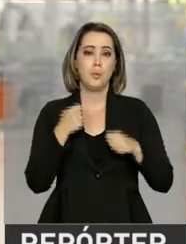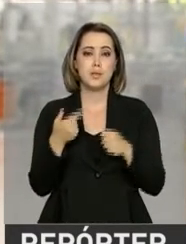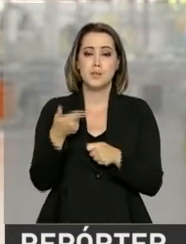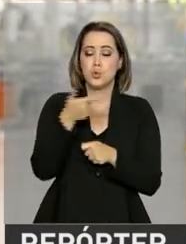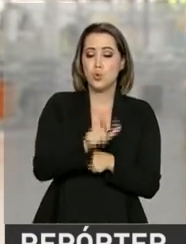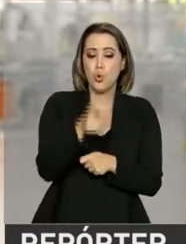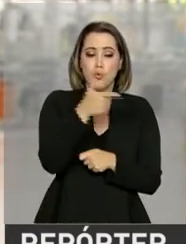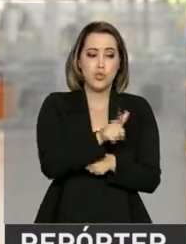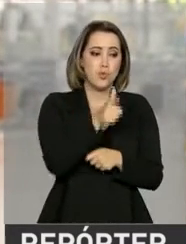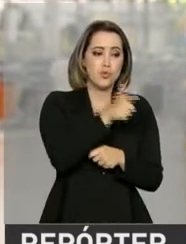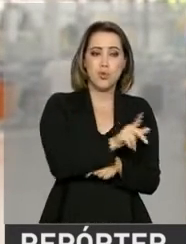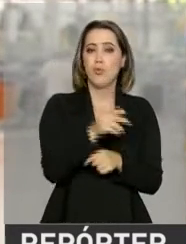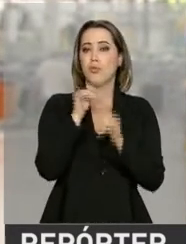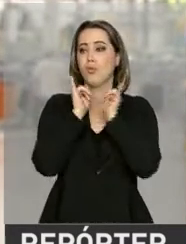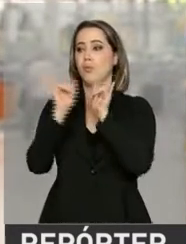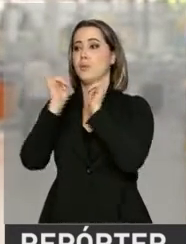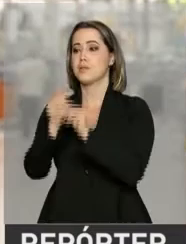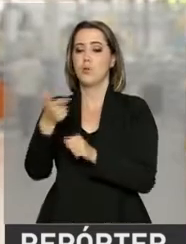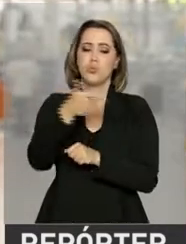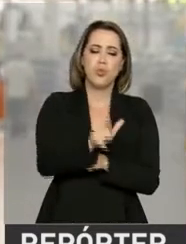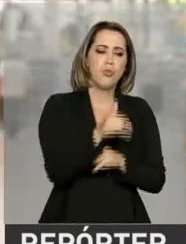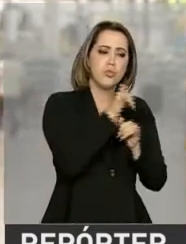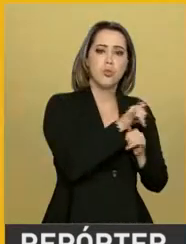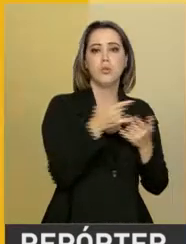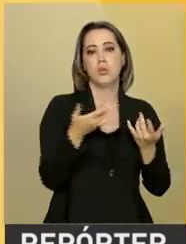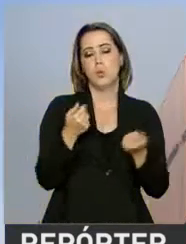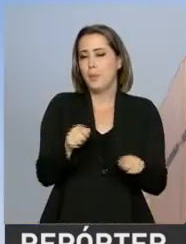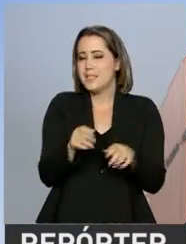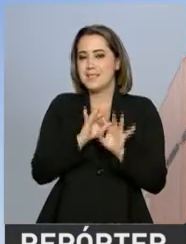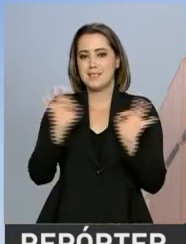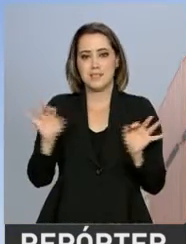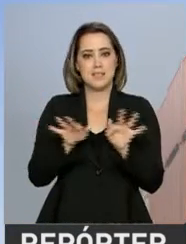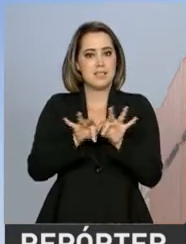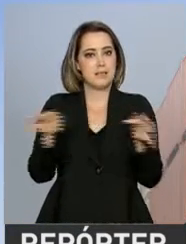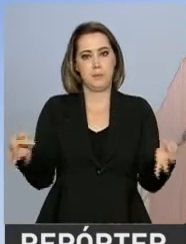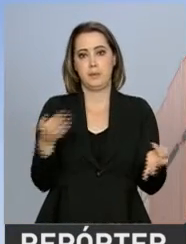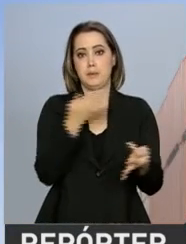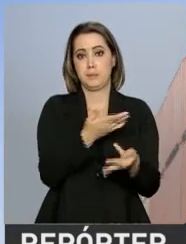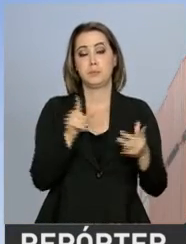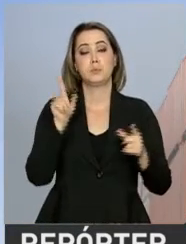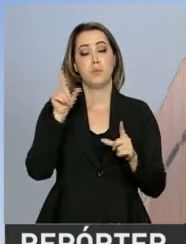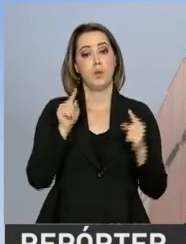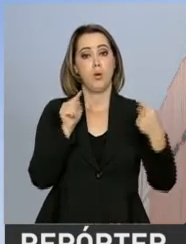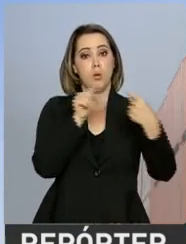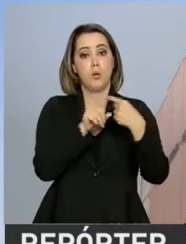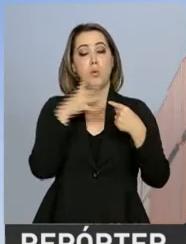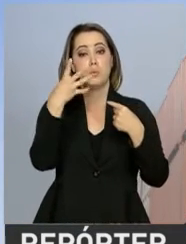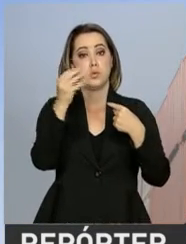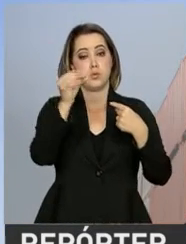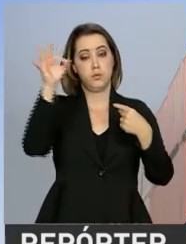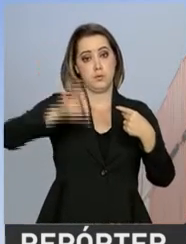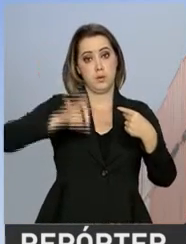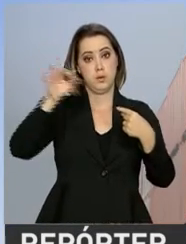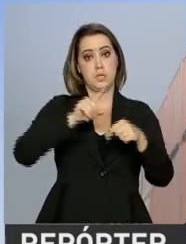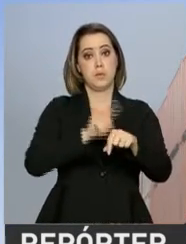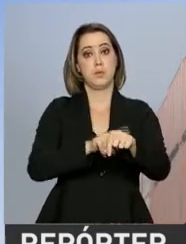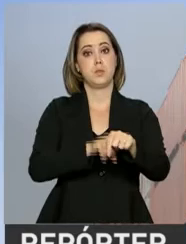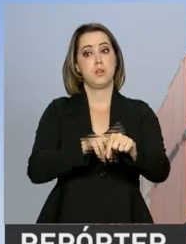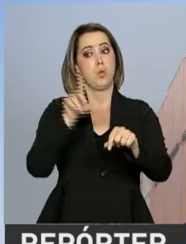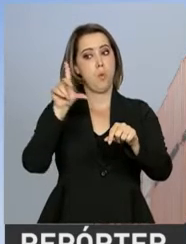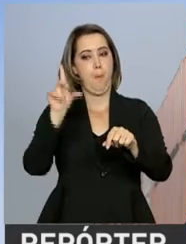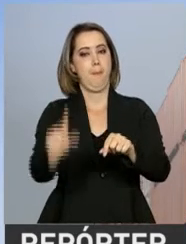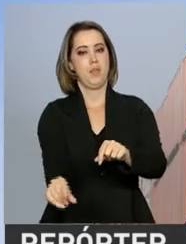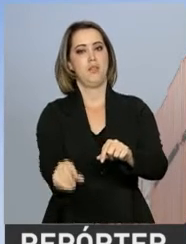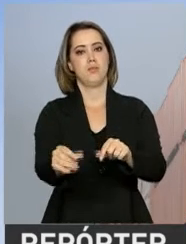repetir a mesma informação em diversos sistemas distribuídos. Com o portal único, a meta é reduzir em até 40% o tempo gasto para